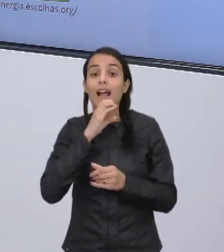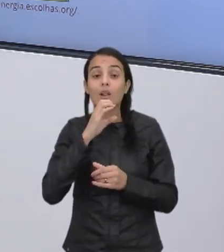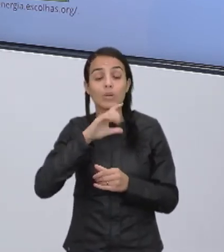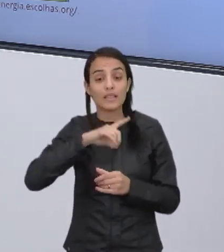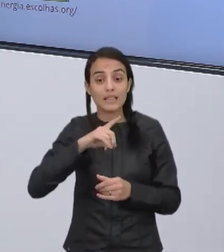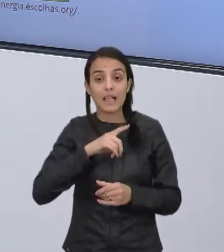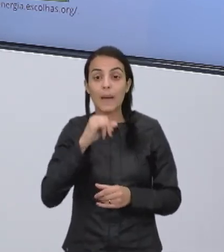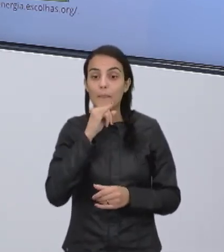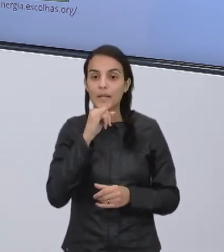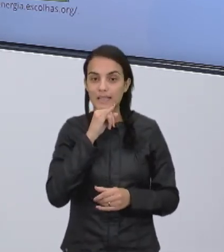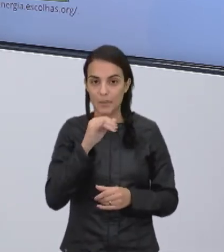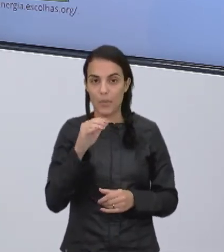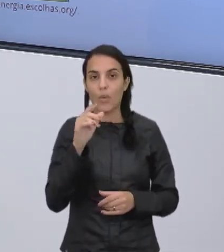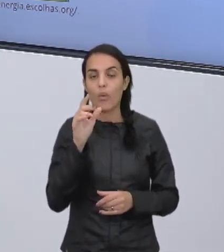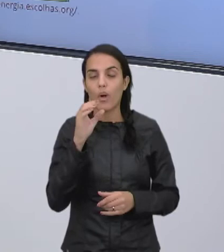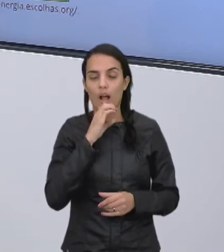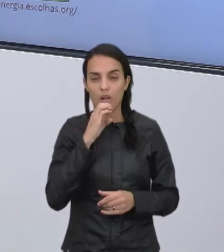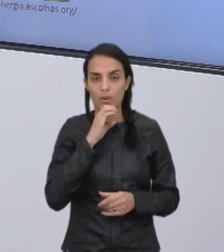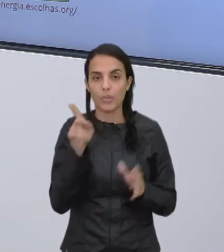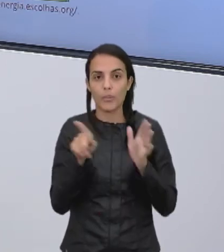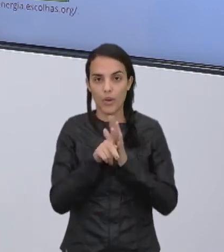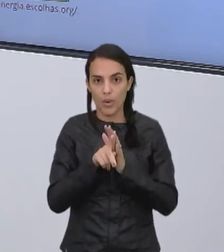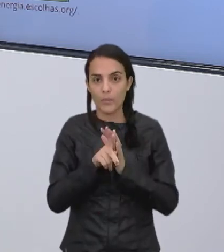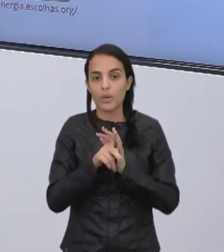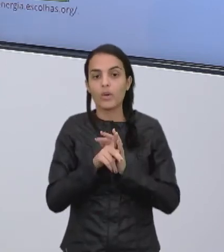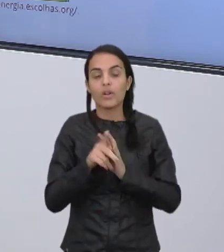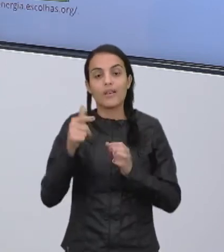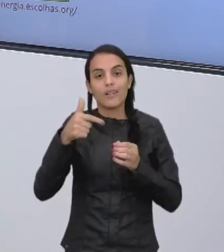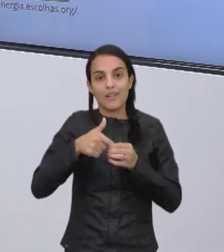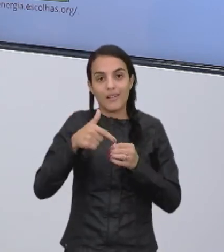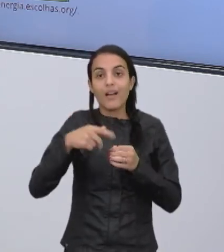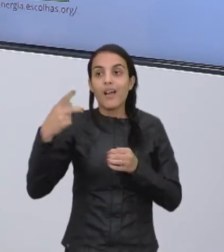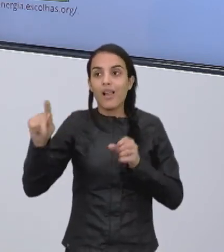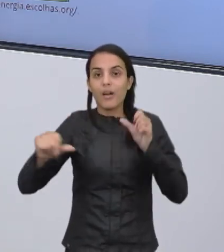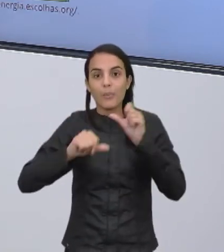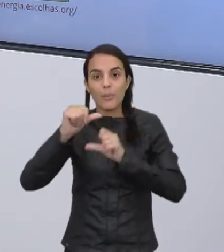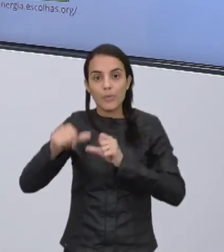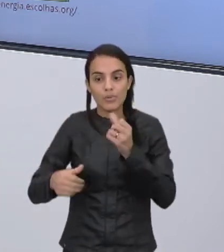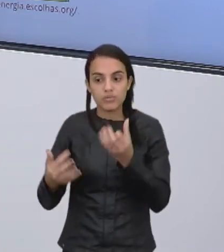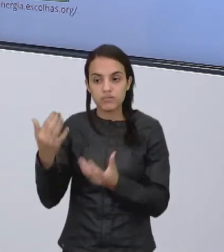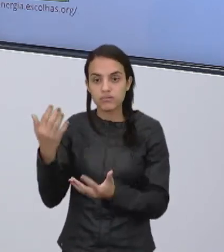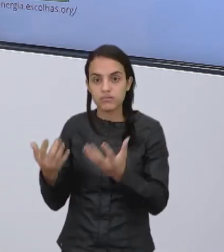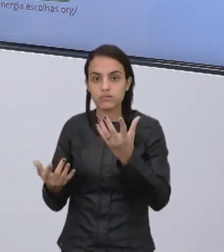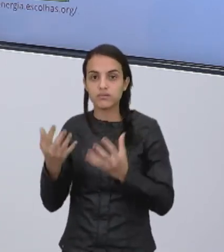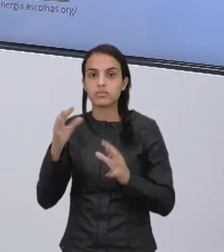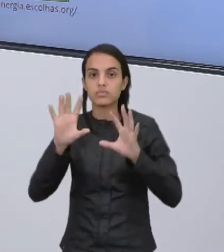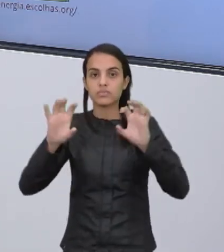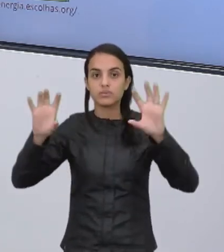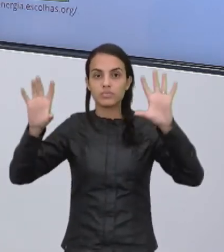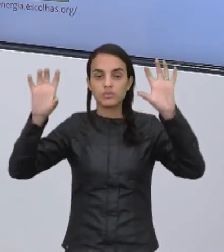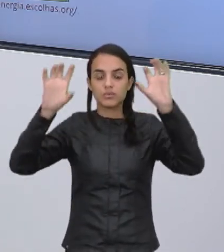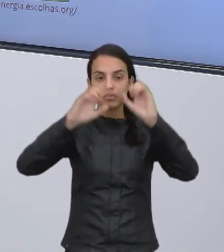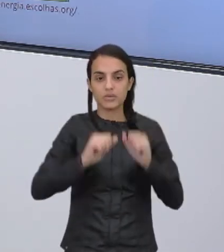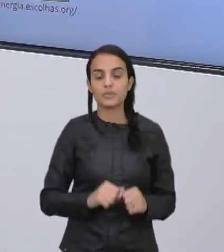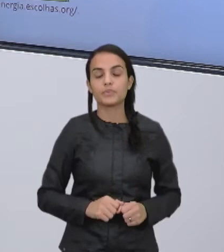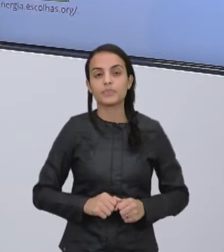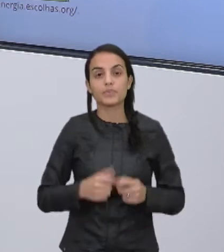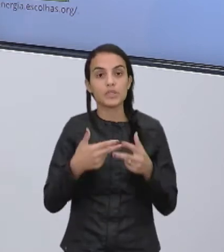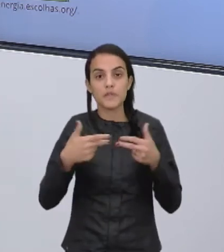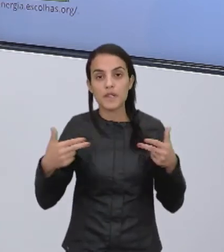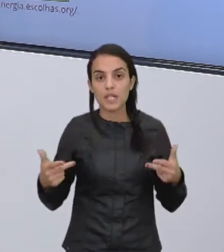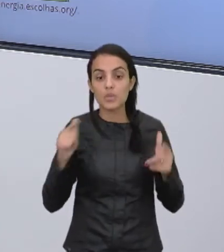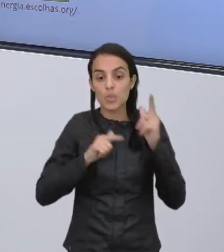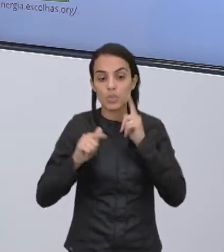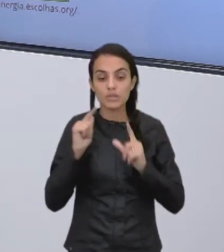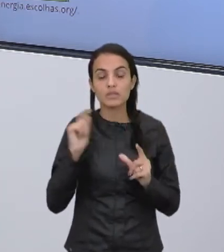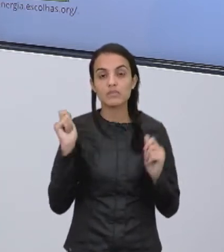esse calor vindo do combustível, ela se transforma em vapor, né? Tem essa expansão, transforma em vapor, carrega consigo,